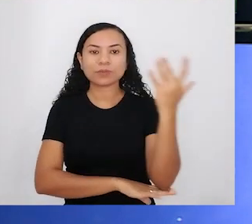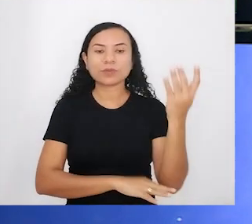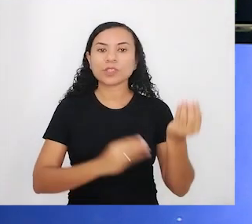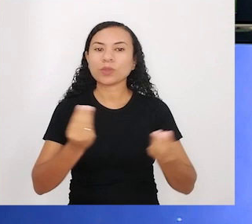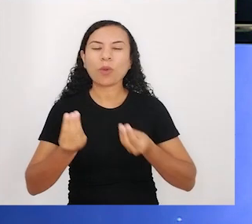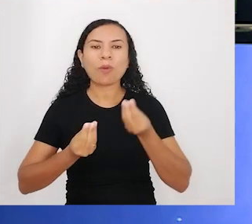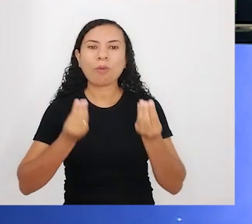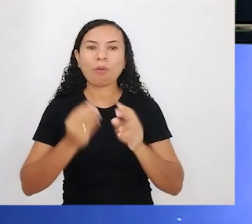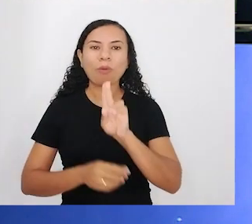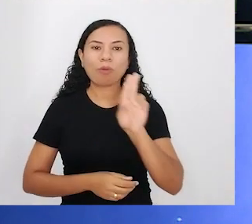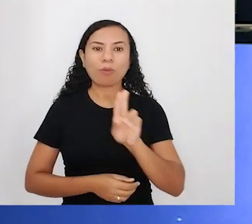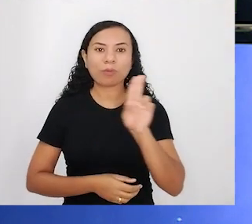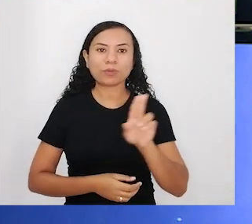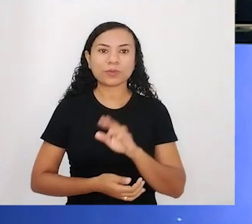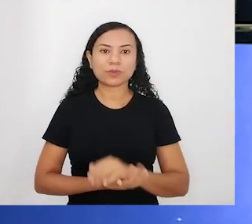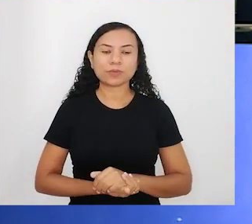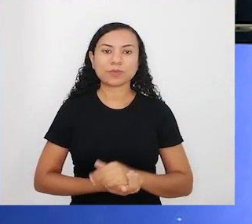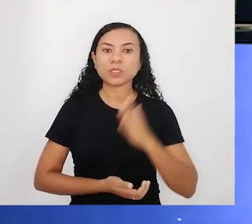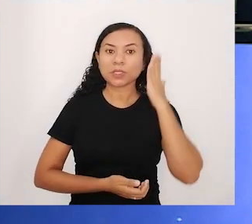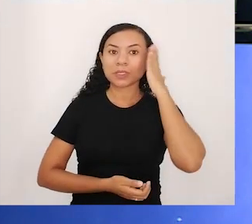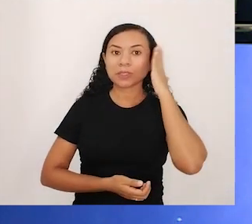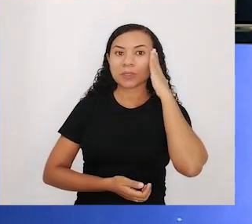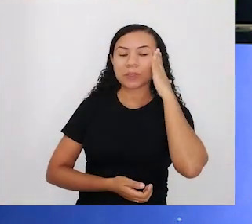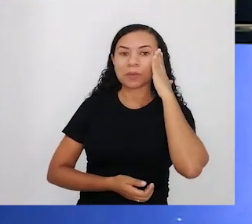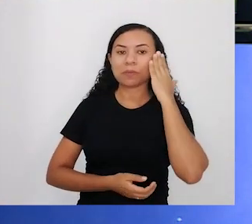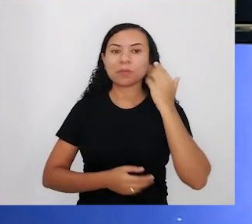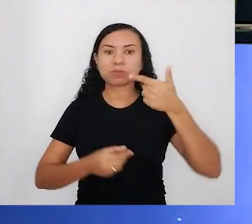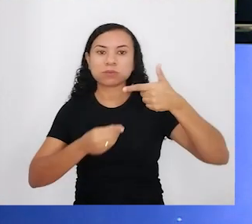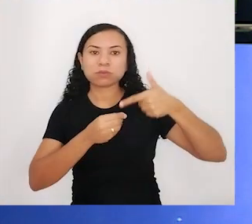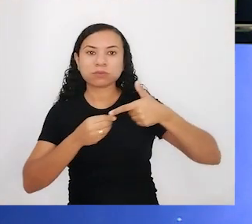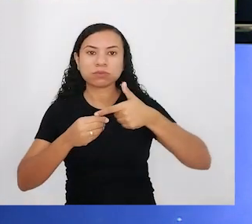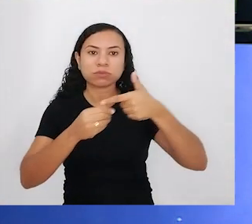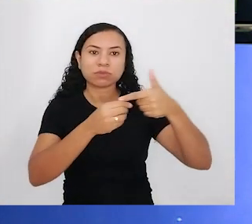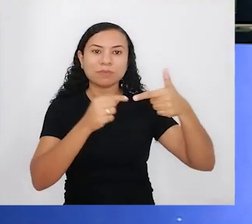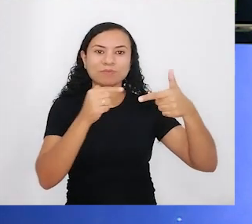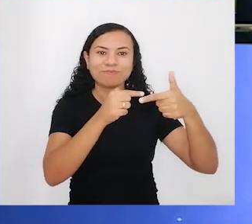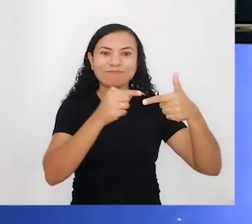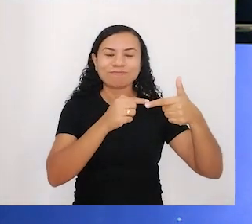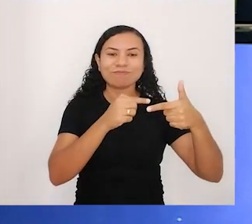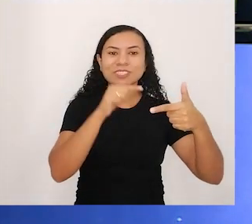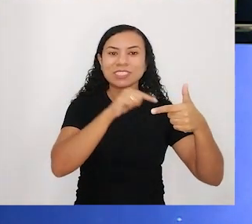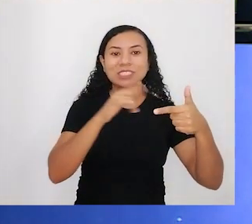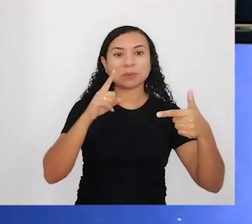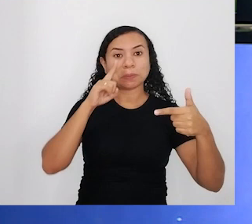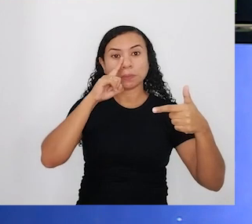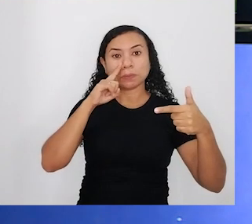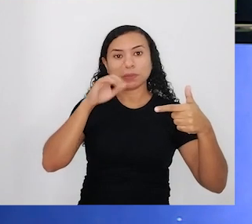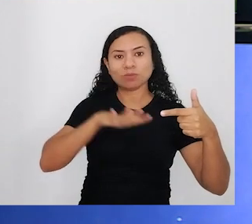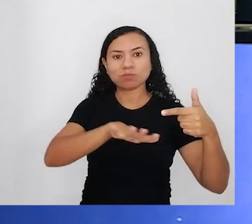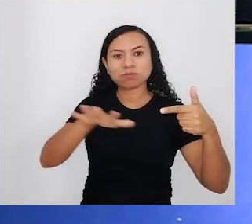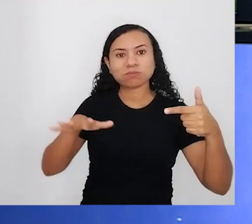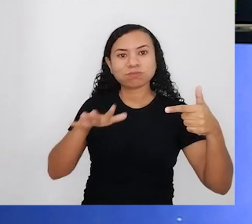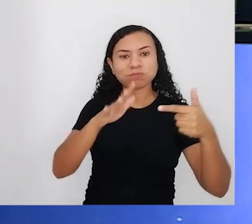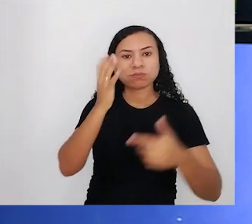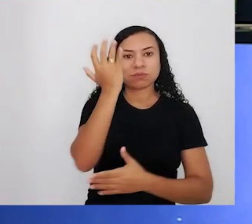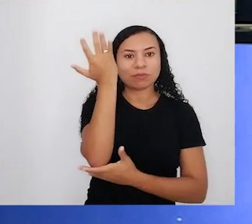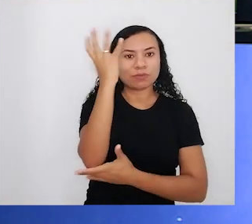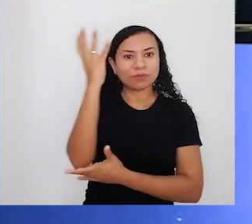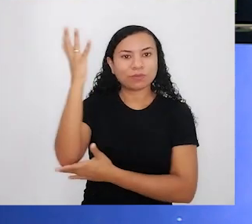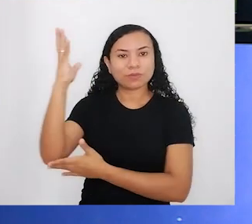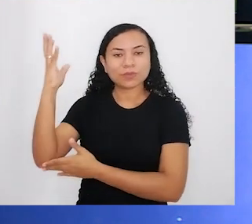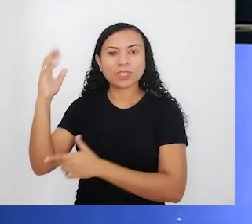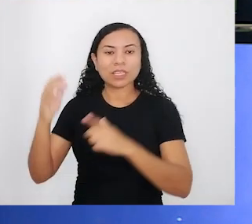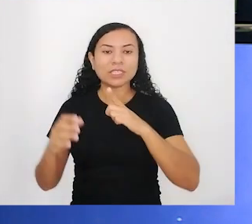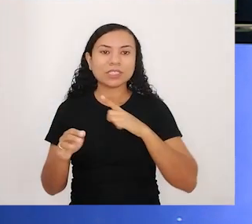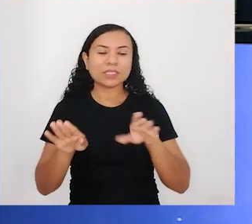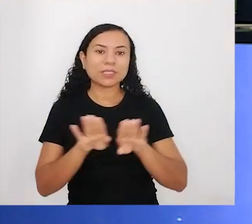menor? Nós sabemos que os combustíveis fósseis poluem o meio ambiente, liberam gases tóxicos que agravam o efeito estufa, que aceleram